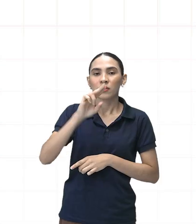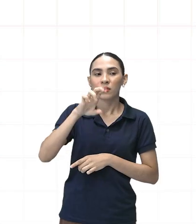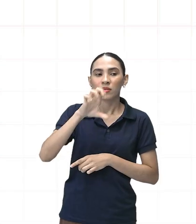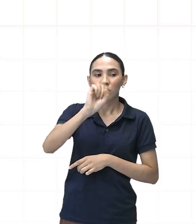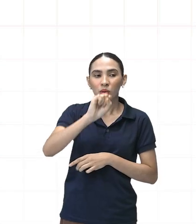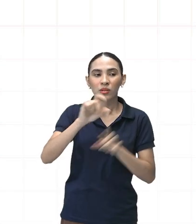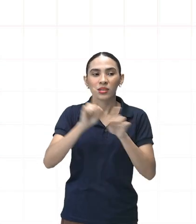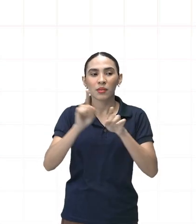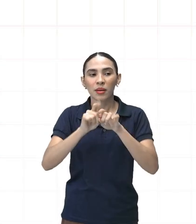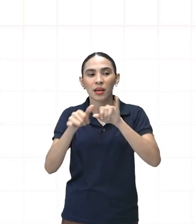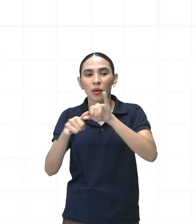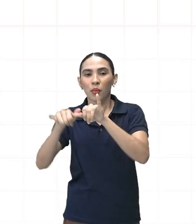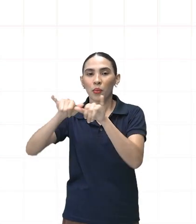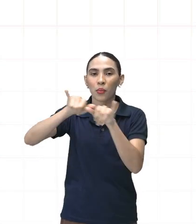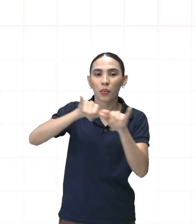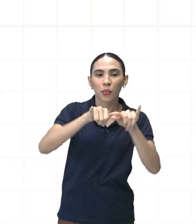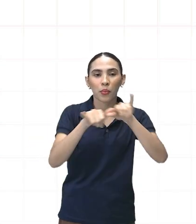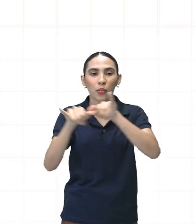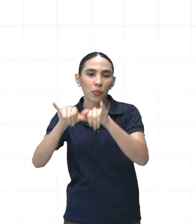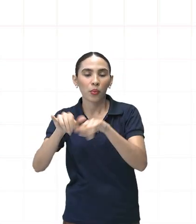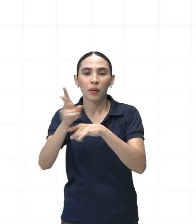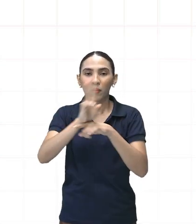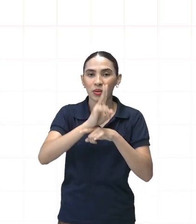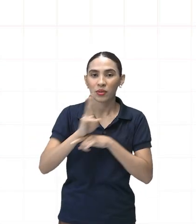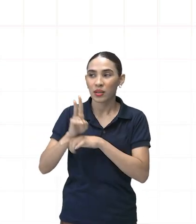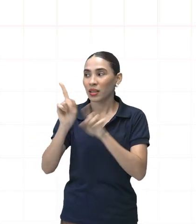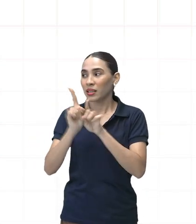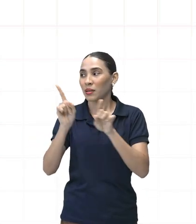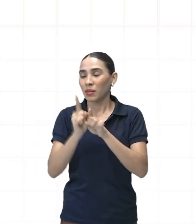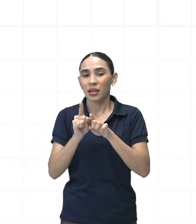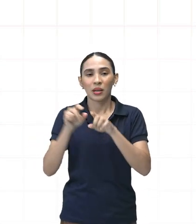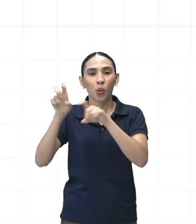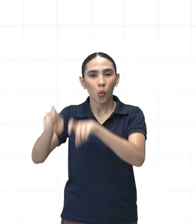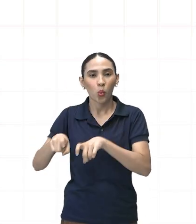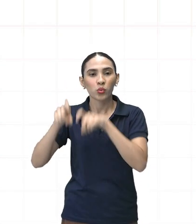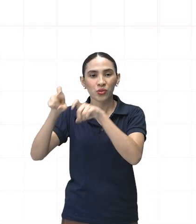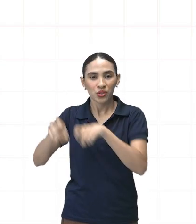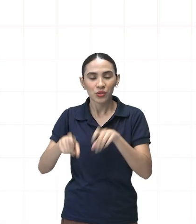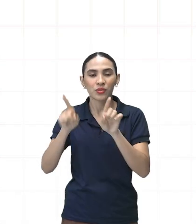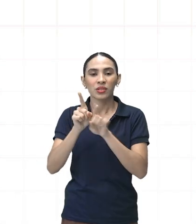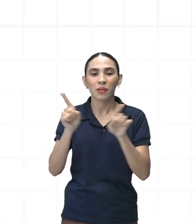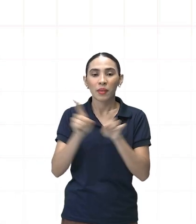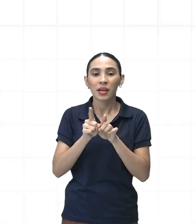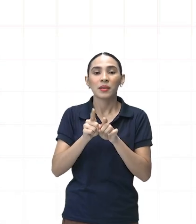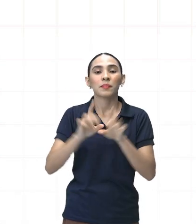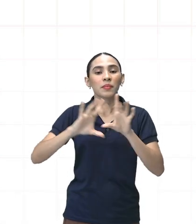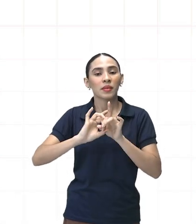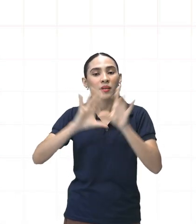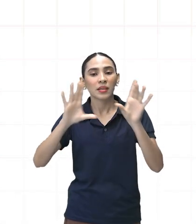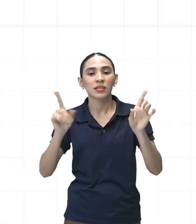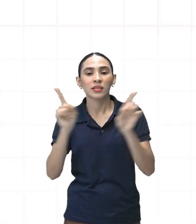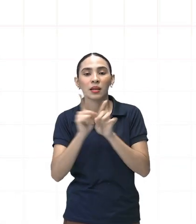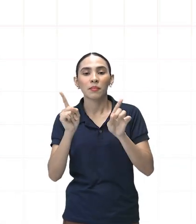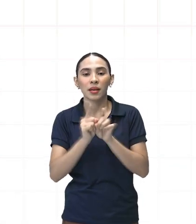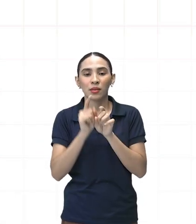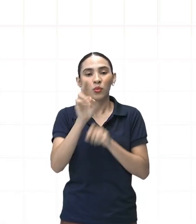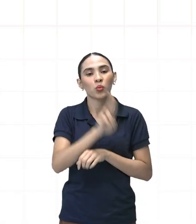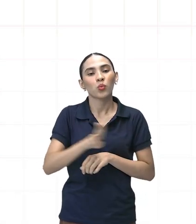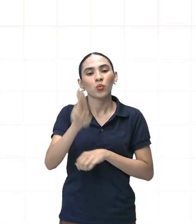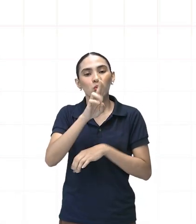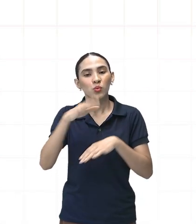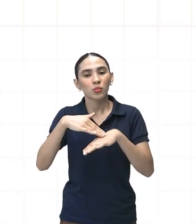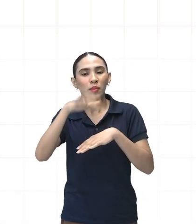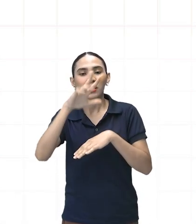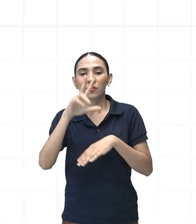sensores remotos para monitorar e gerenciar cultivos, né? Permite, gente, uma aplicação